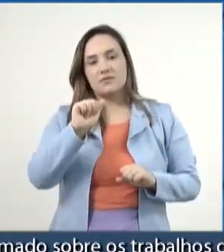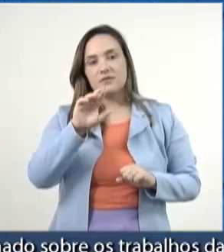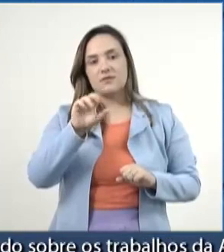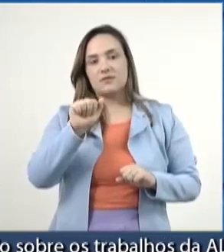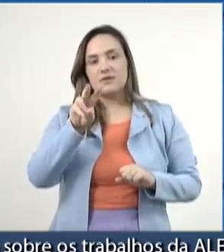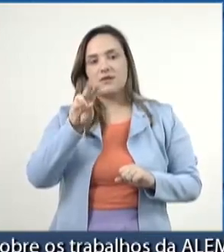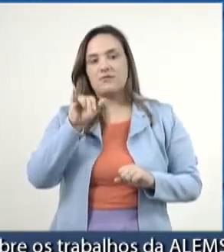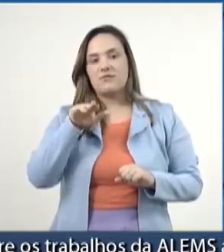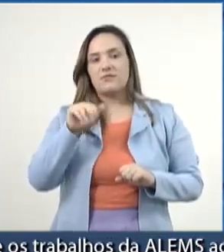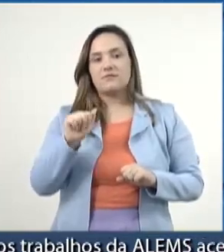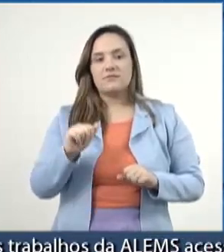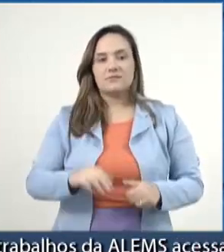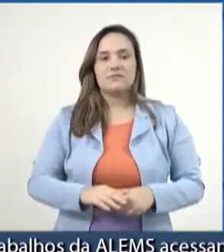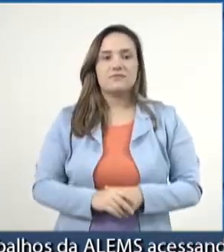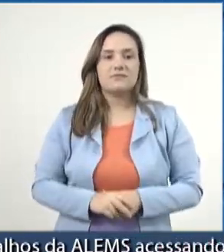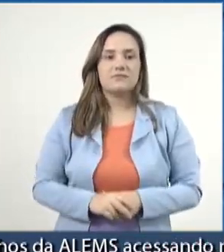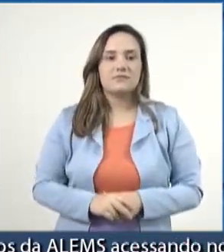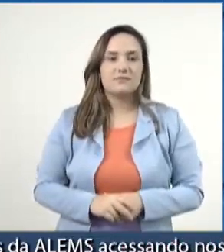quero,